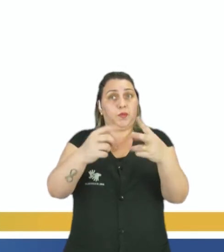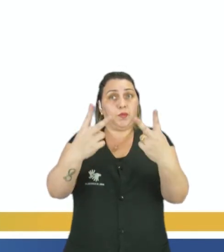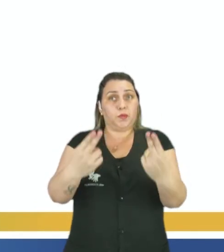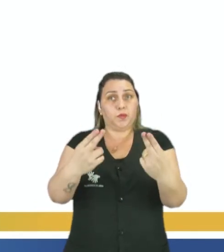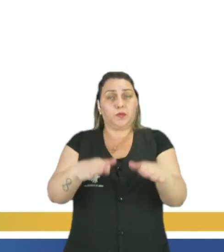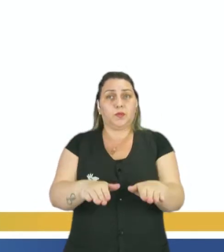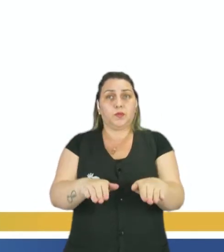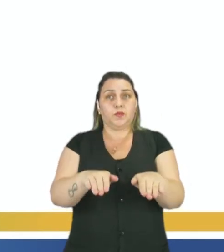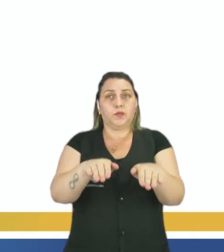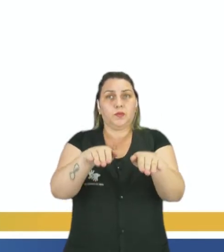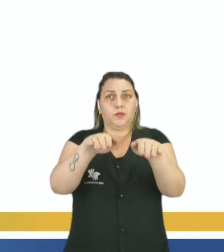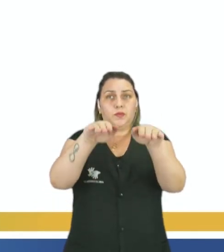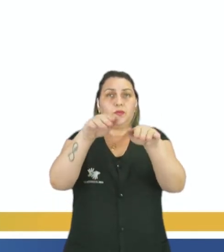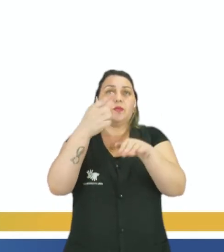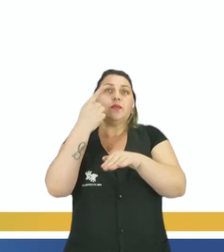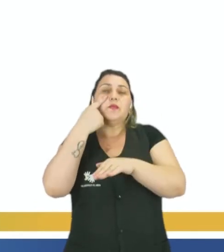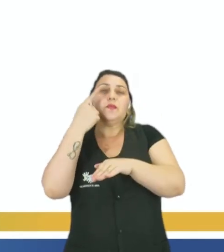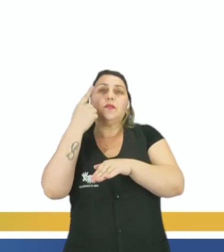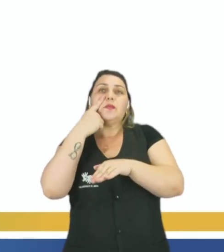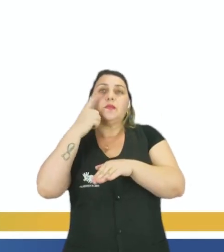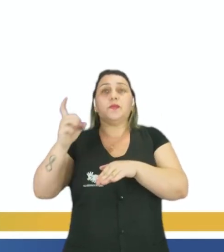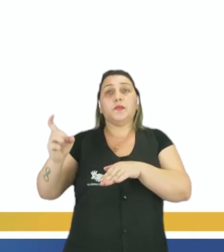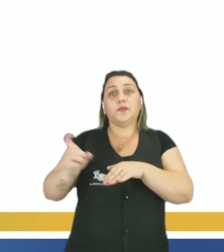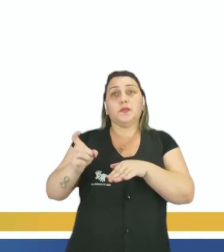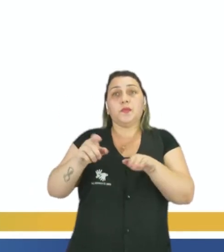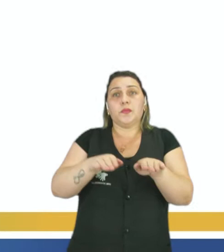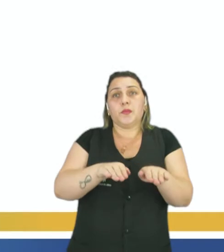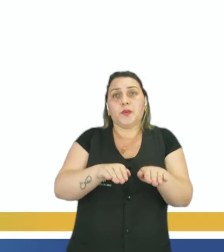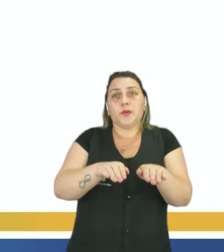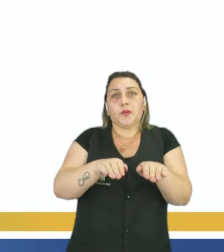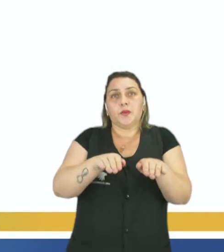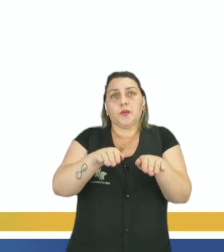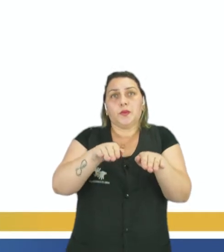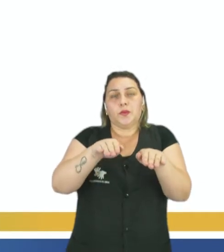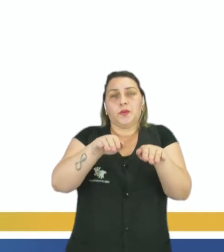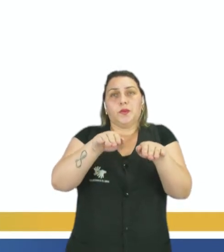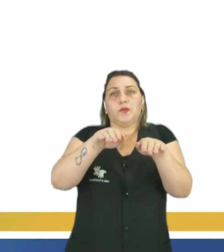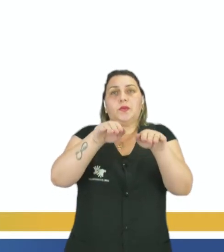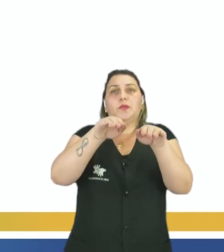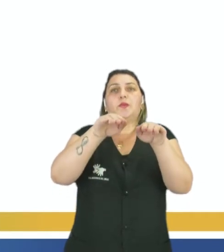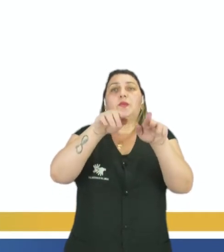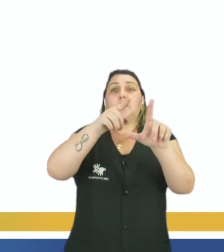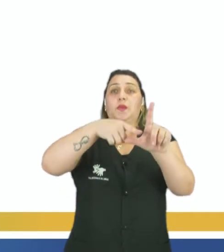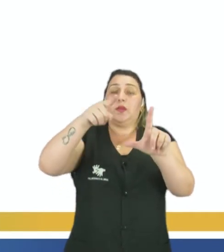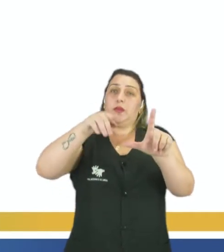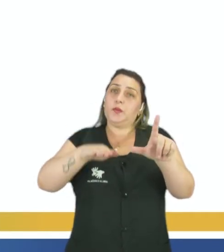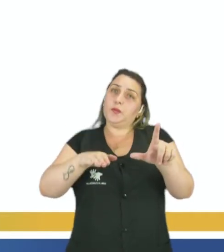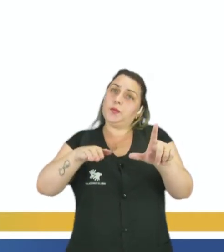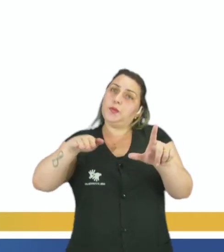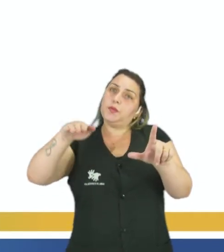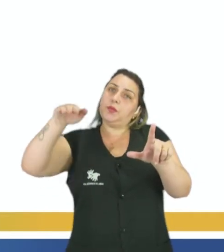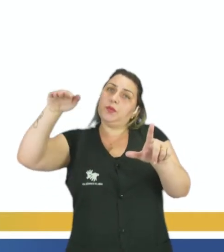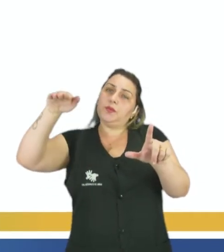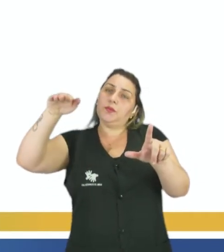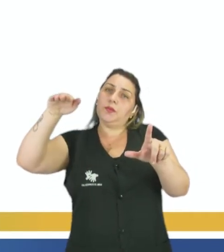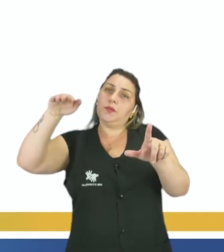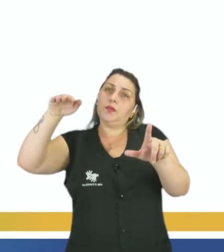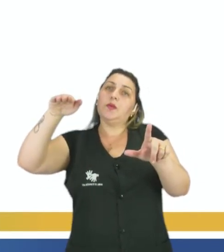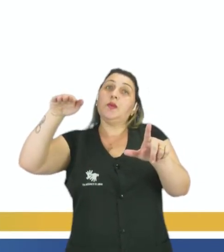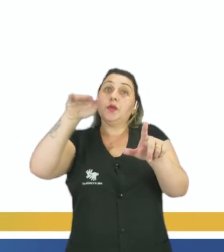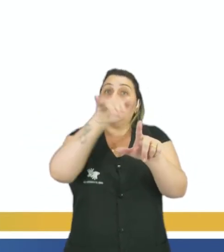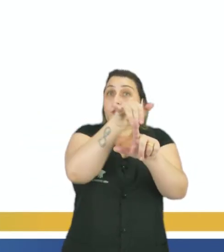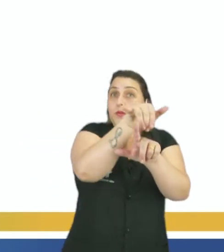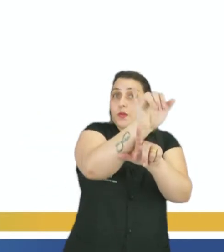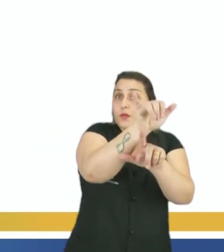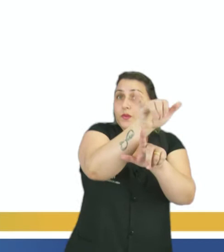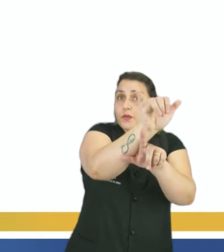crescerá. Então observe aí que o eixo do x ela é crescente. Então o gráfico aí está crescente. E no eixo do